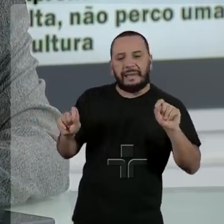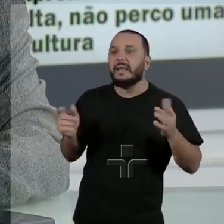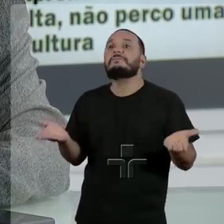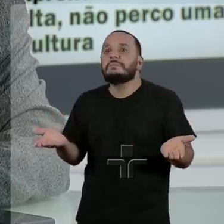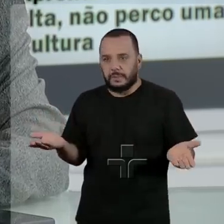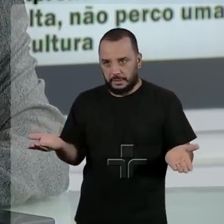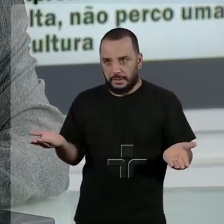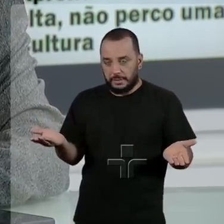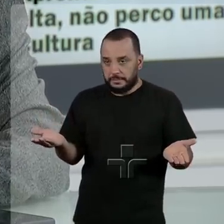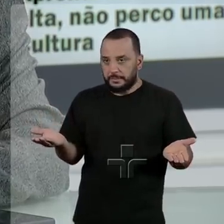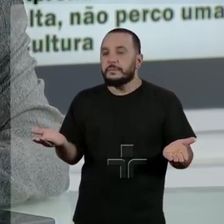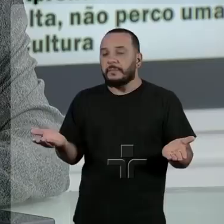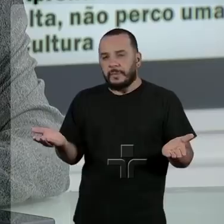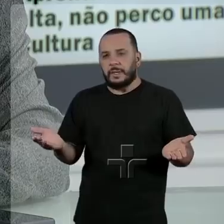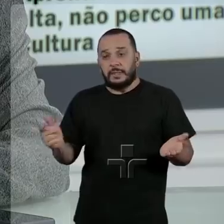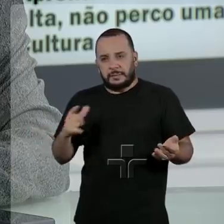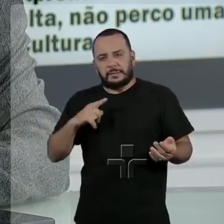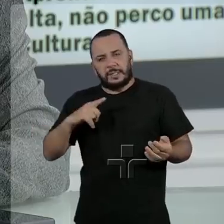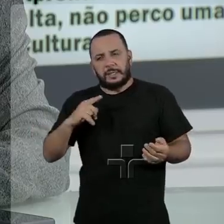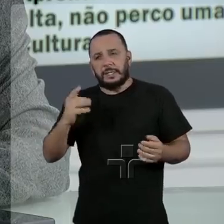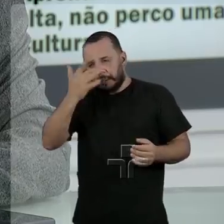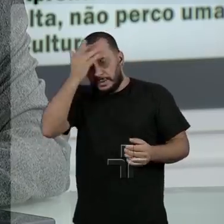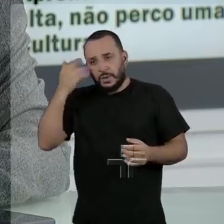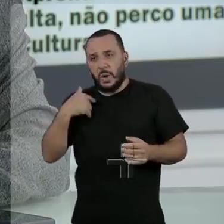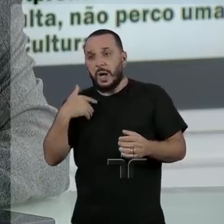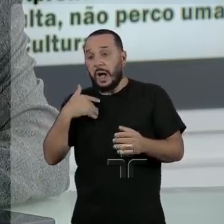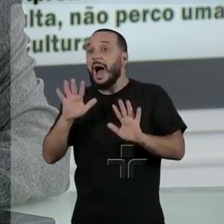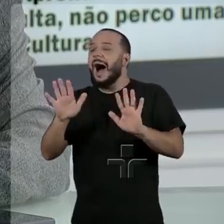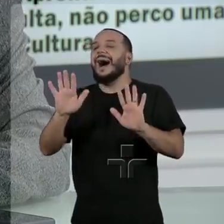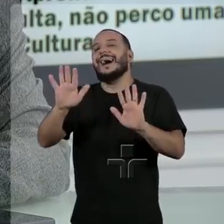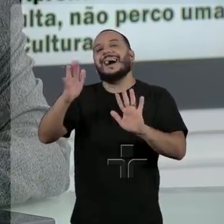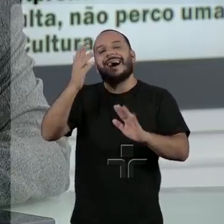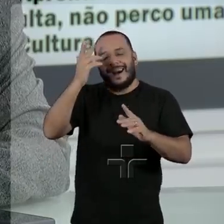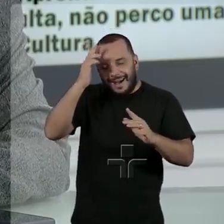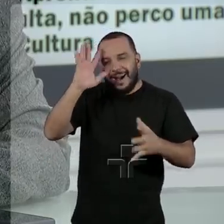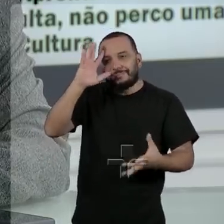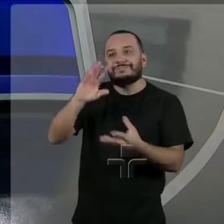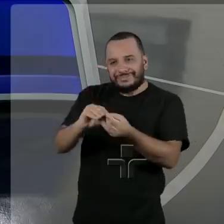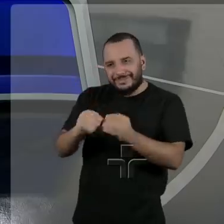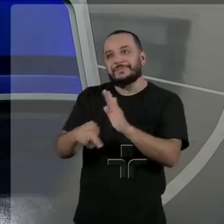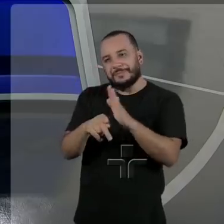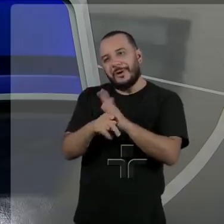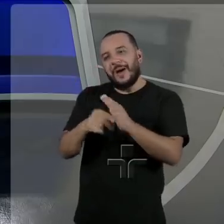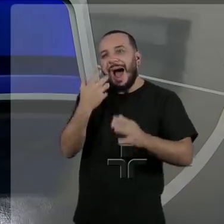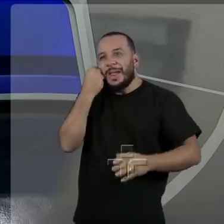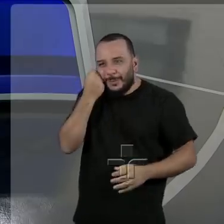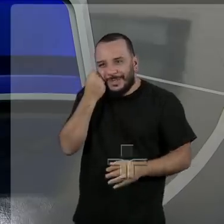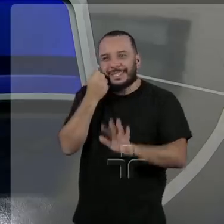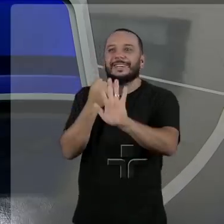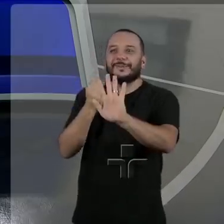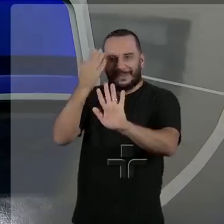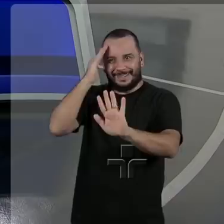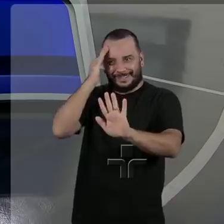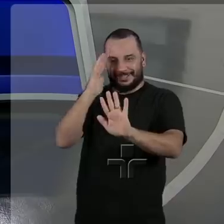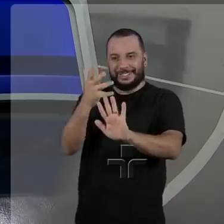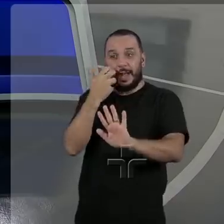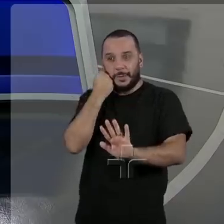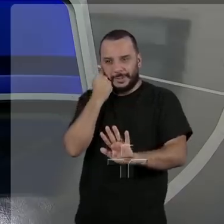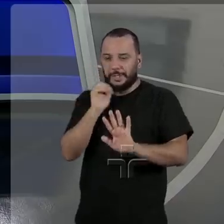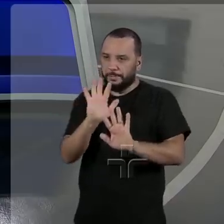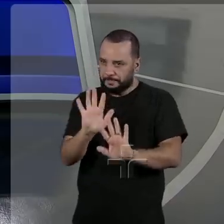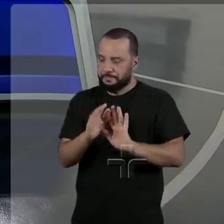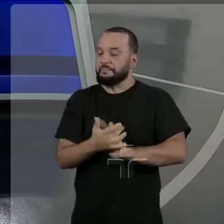possa criticar aqueles que tentam resolver problemas sociais... No caso do evento da adoção. Então, eu acho